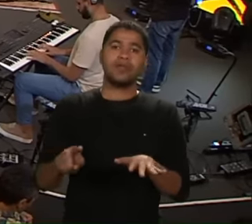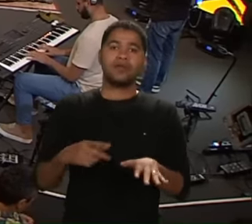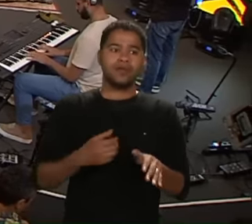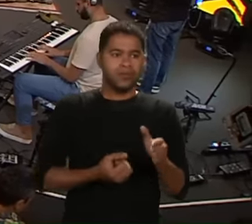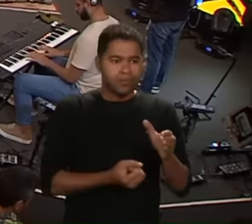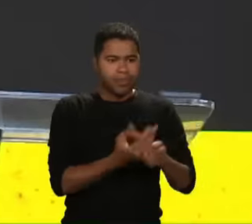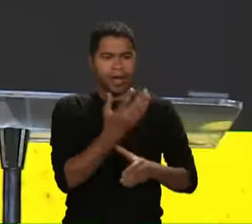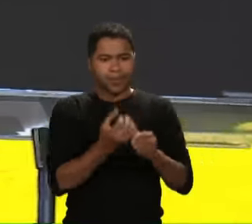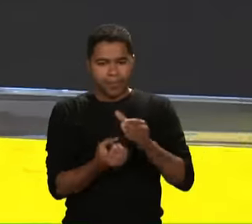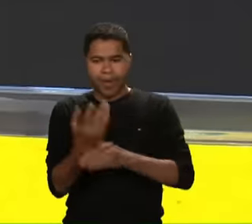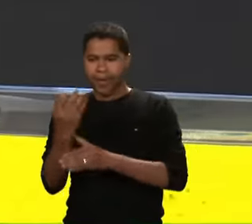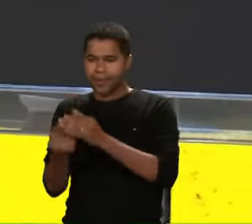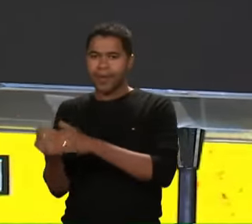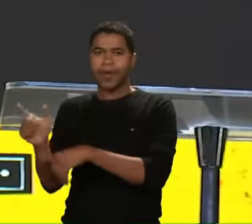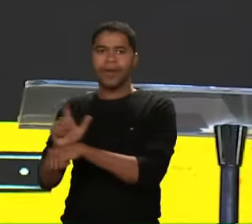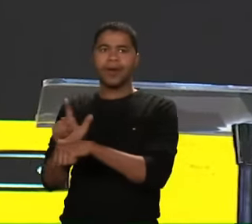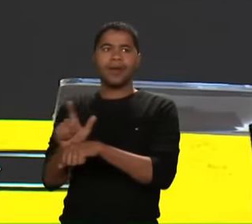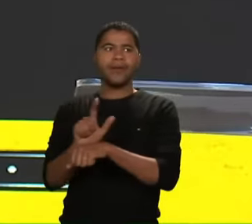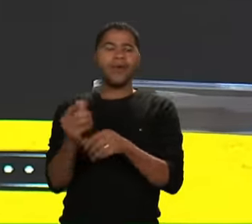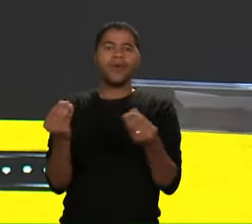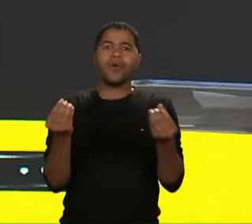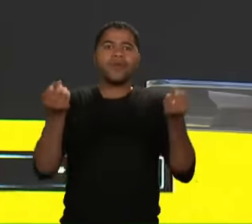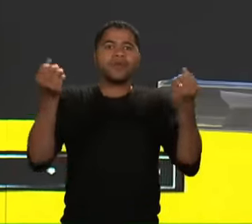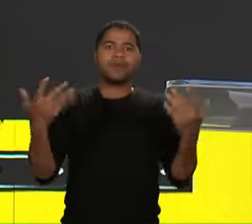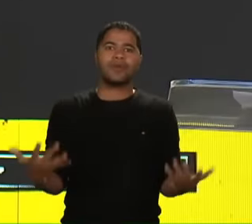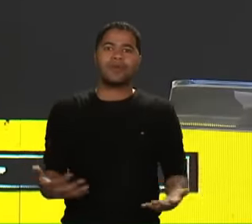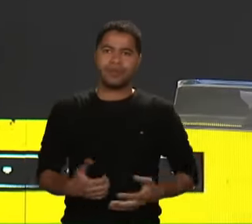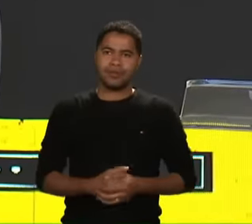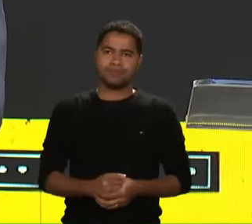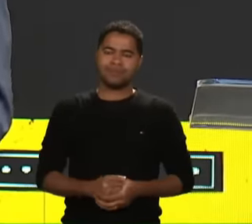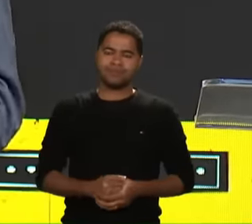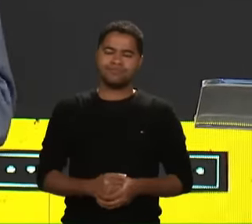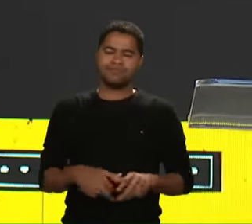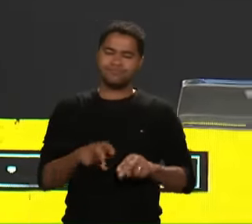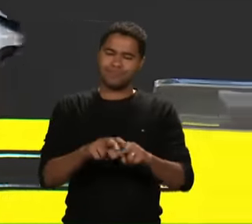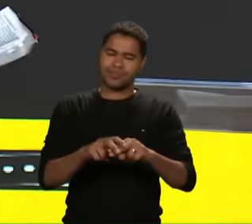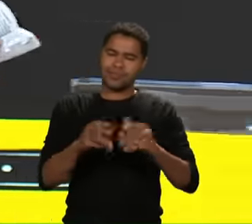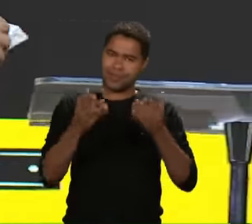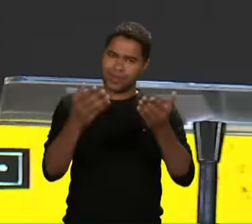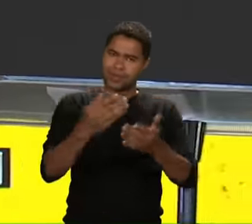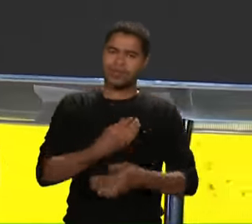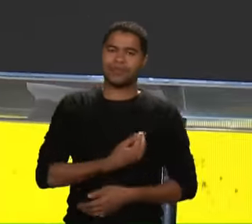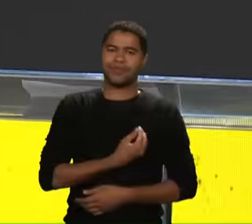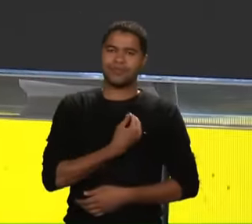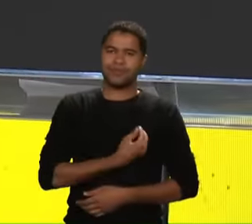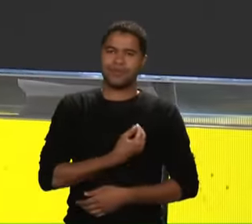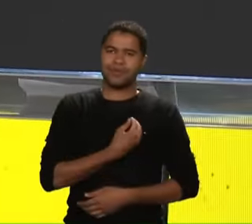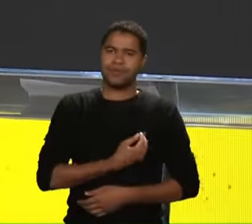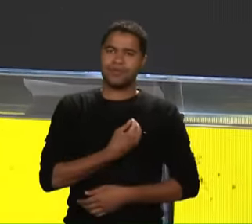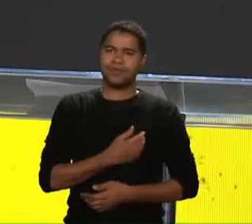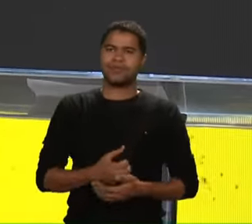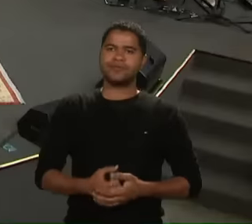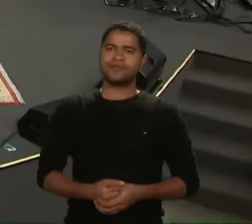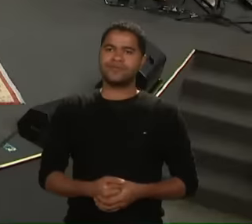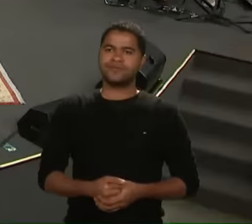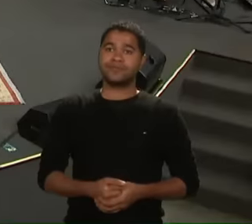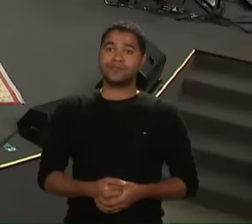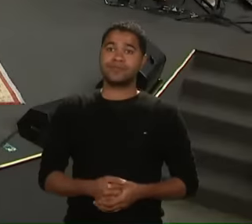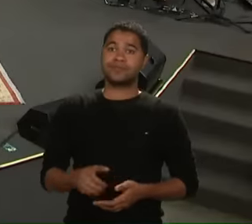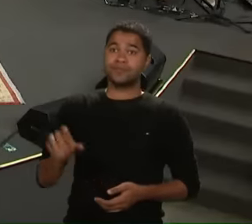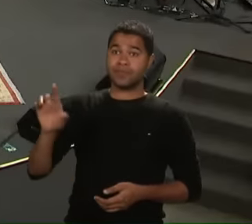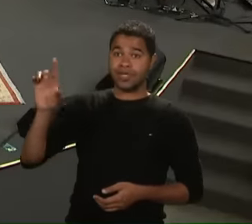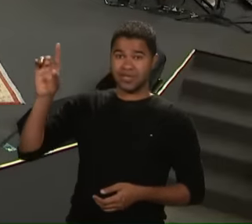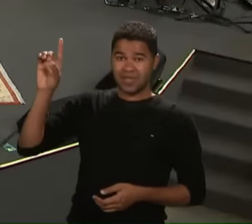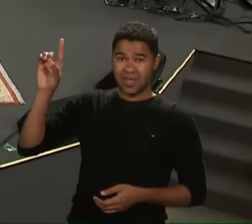igrejas. Como explicar isso? Através da sua vida. Diz aqui, porque Deus